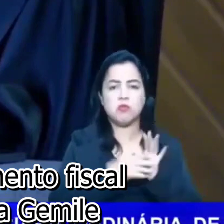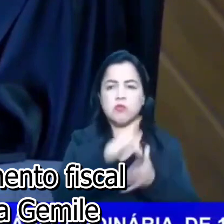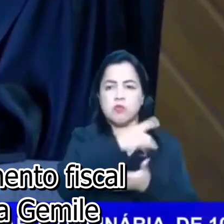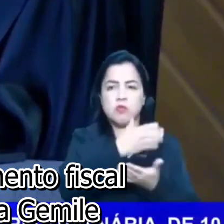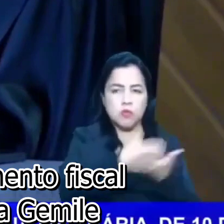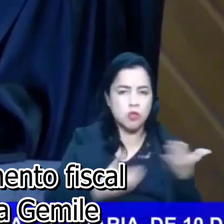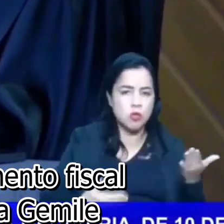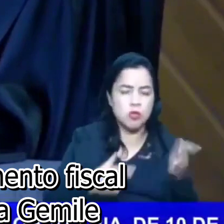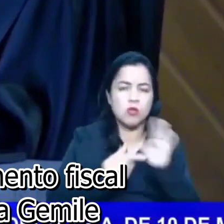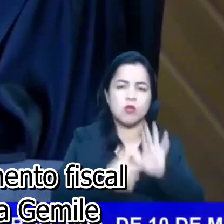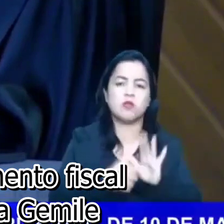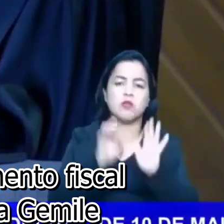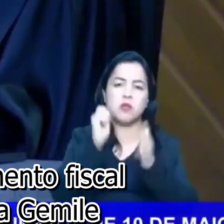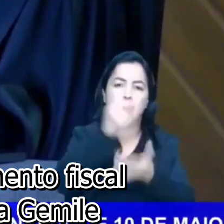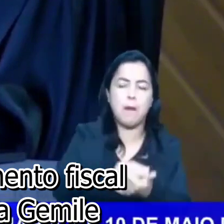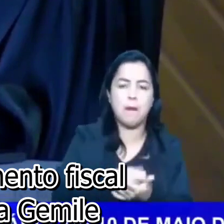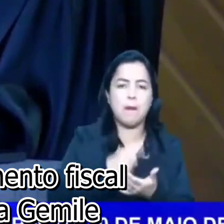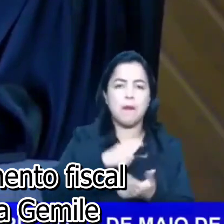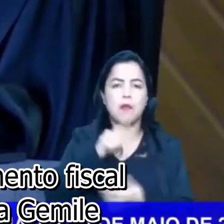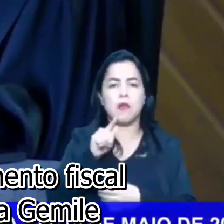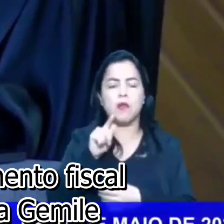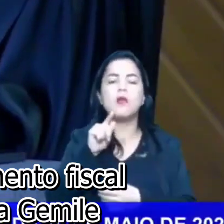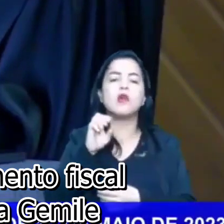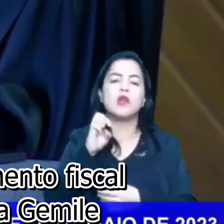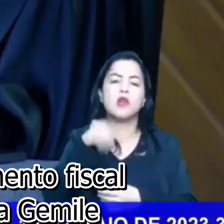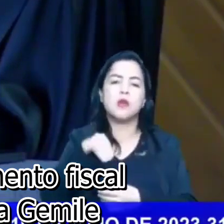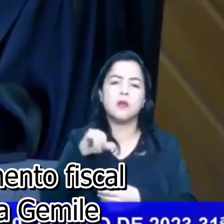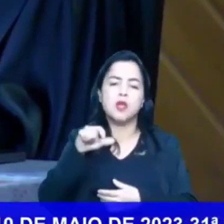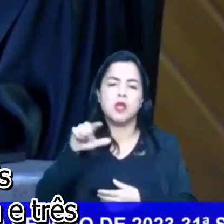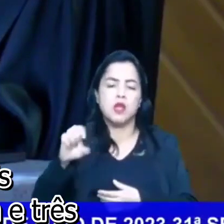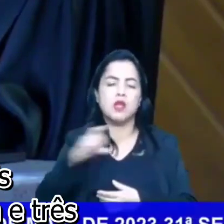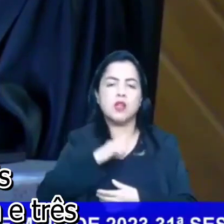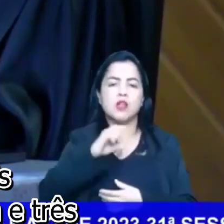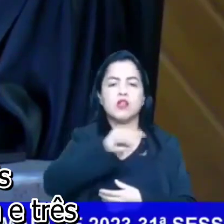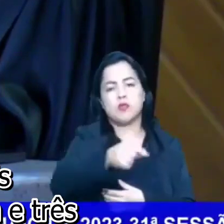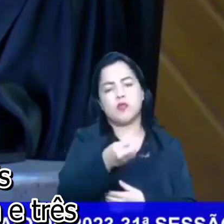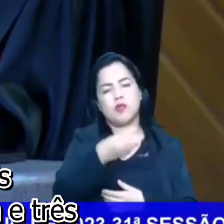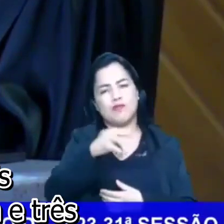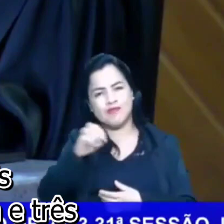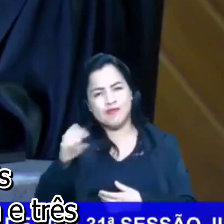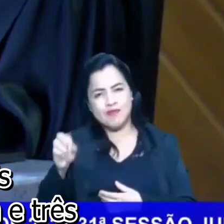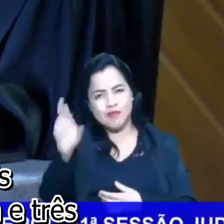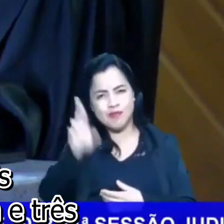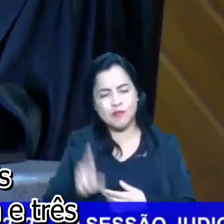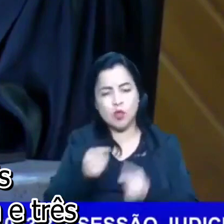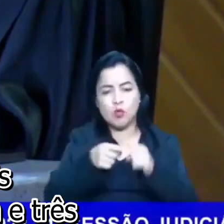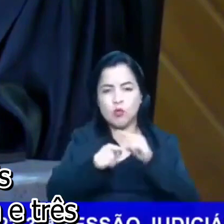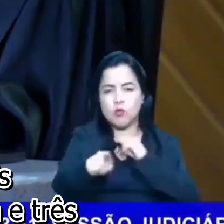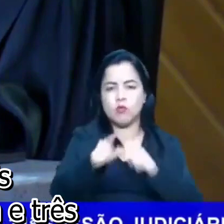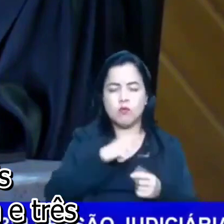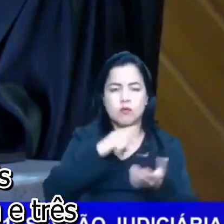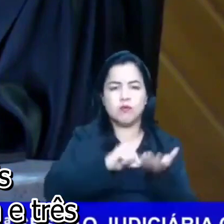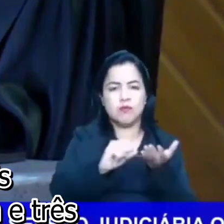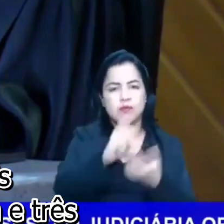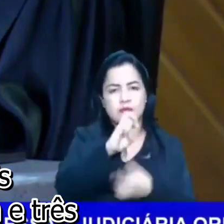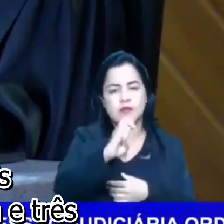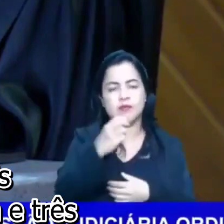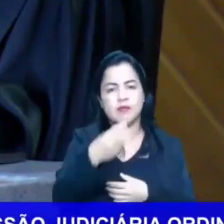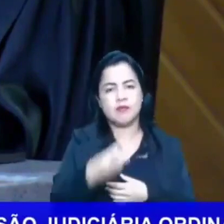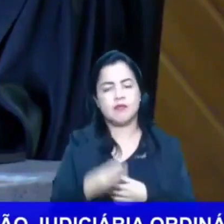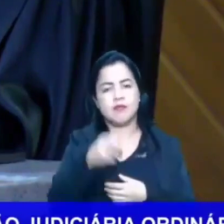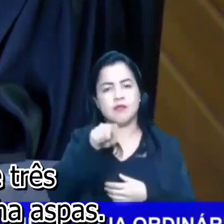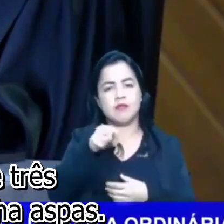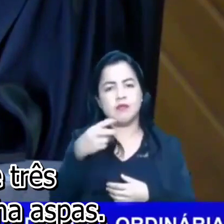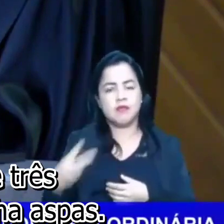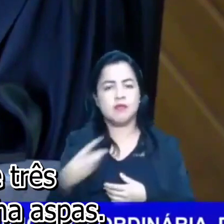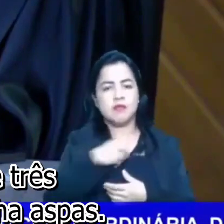fiscal referente ao comprovante de pagamento para Gemile Souza no valor de R$ 1.300, contrariando o disposto no artigo 53, inciso 2, a